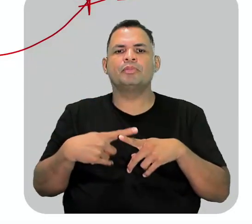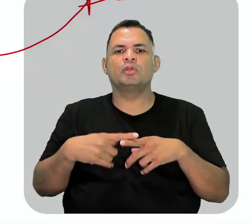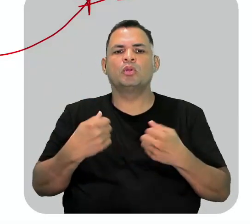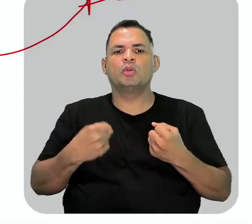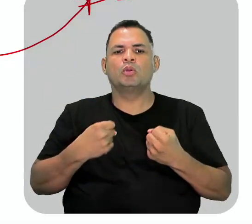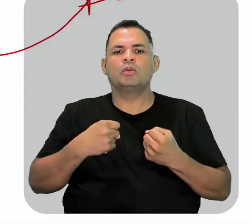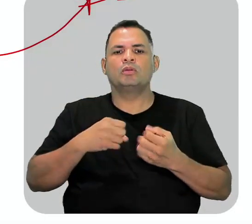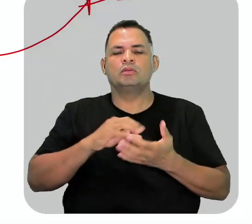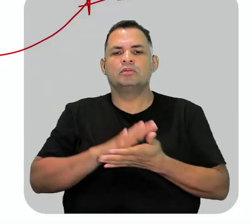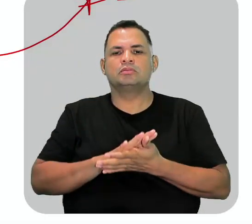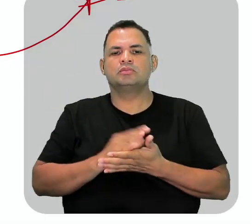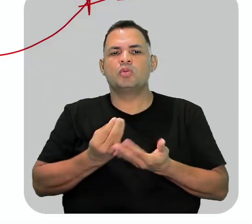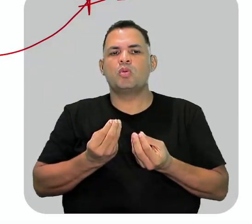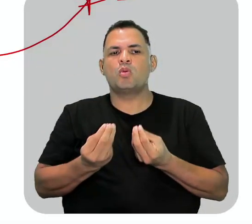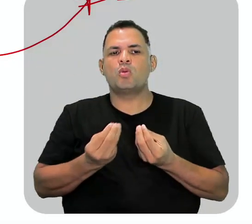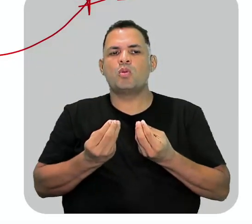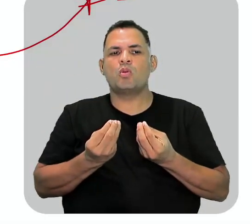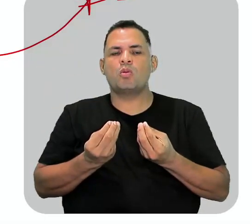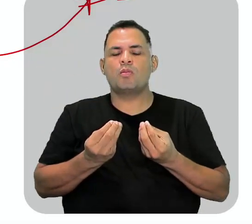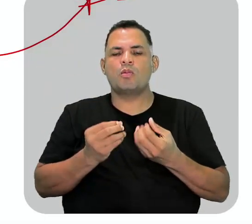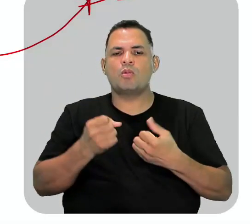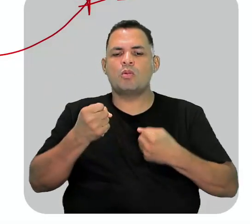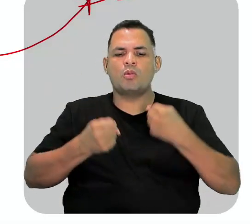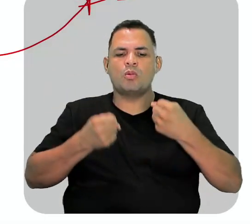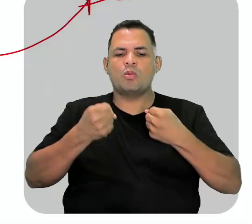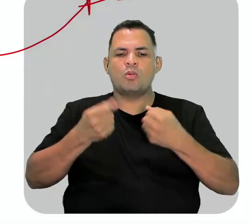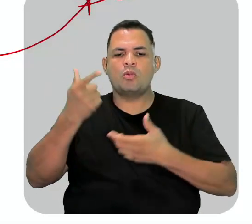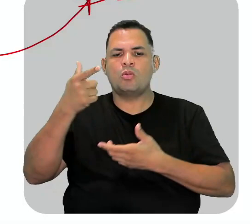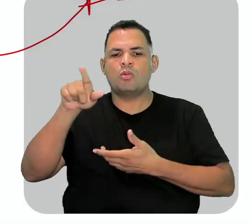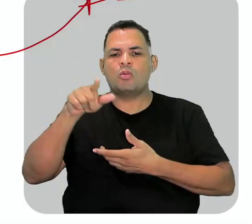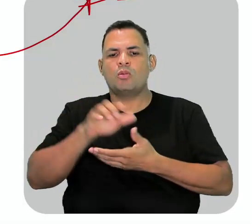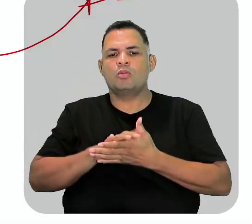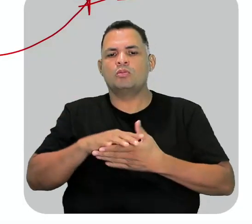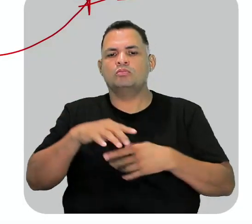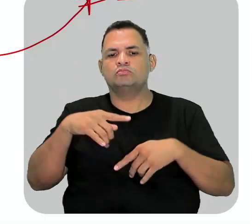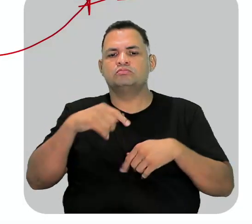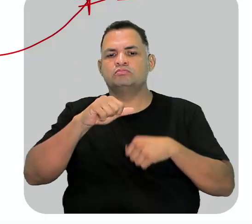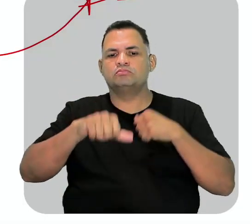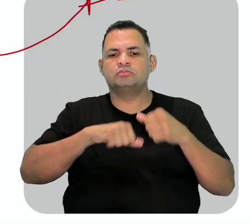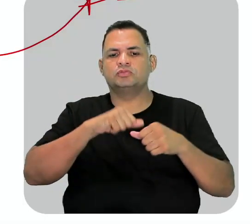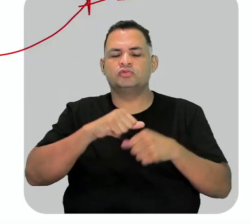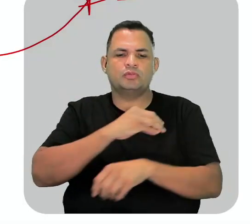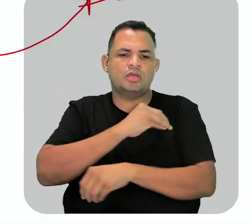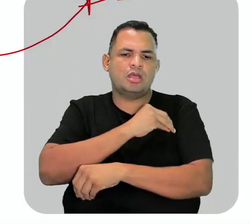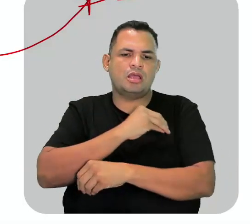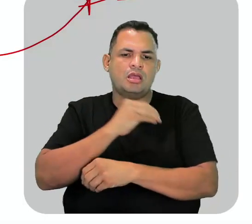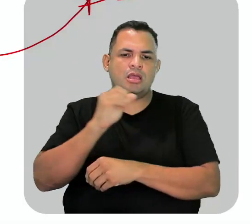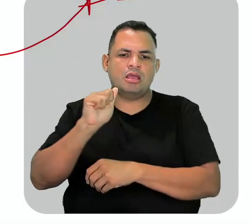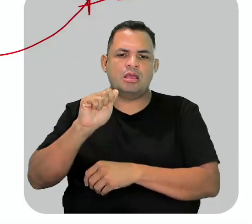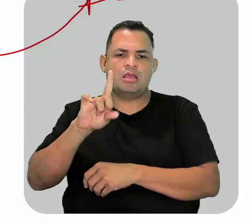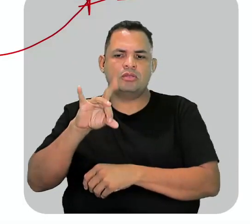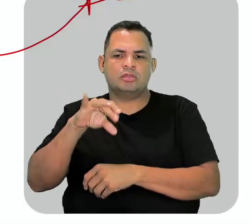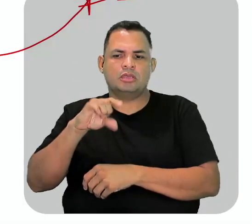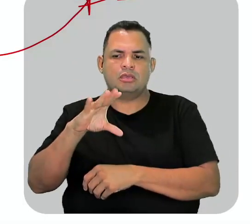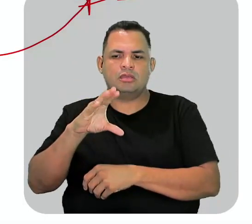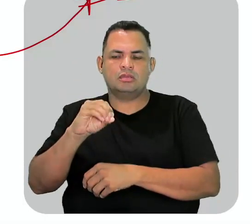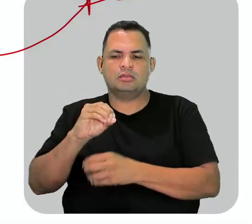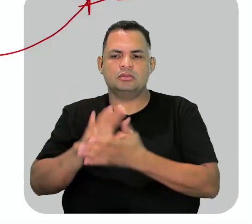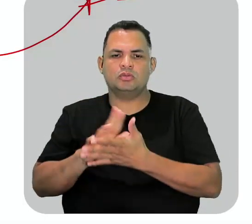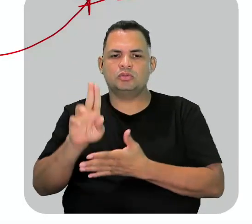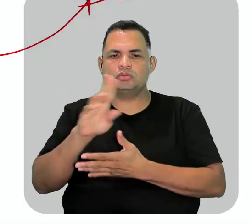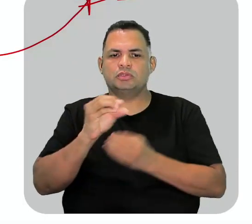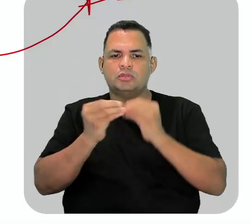o álcool do automóvel conseguiu produzir esses aldeídos através da